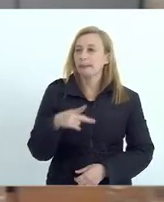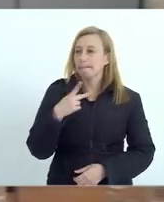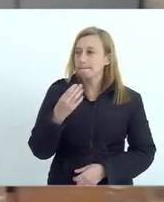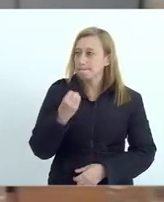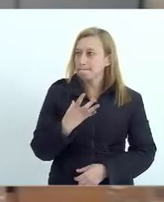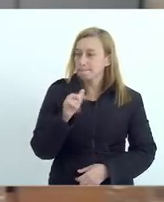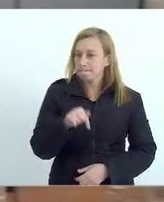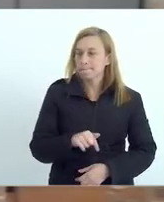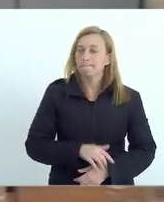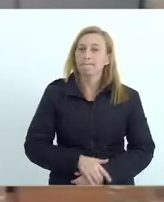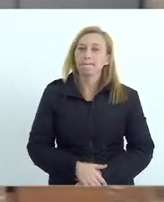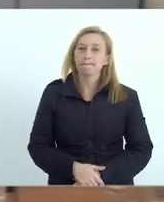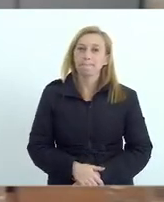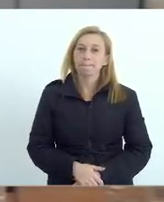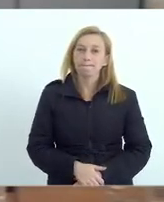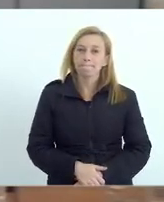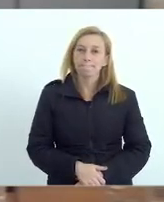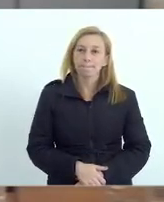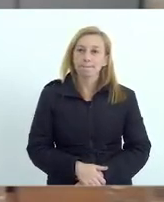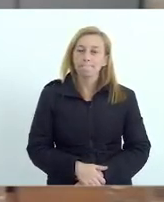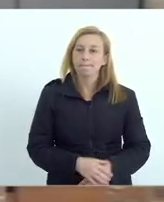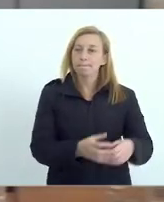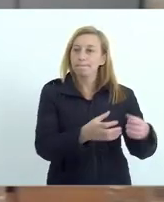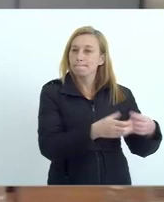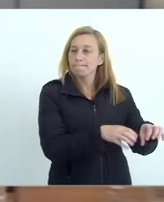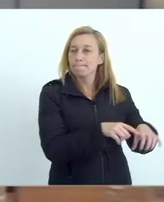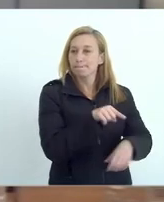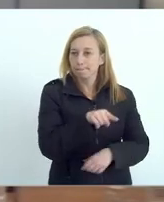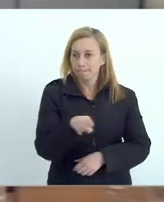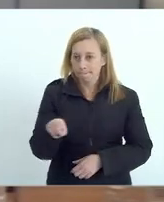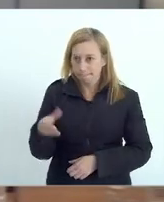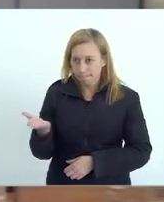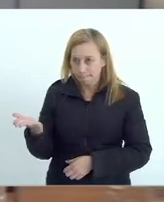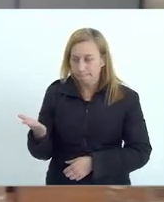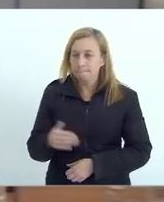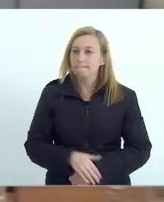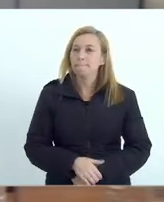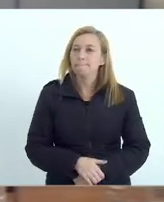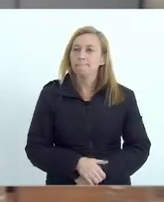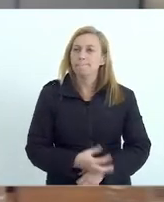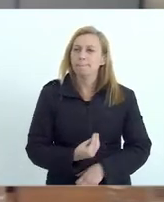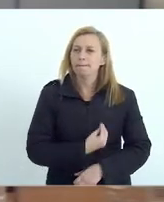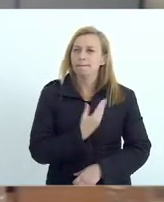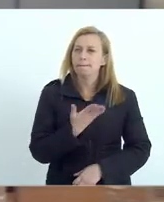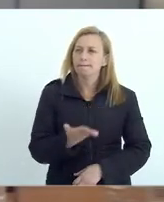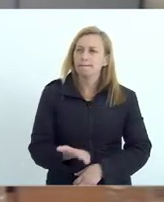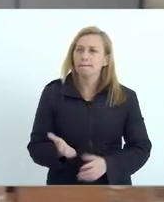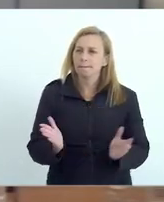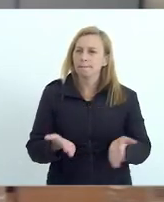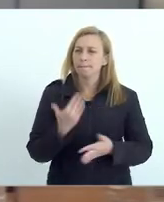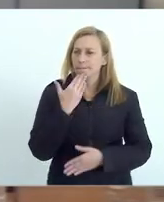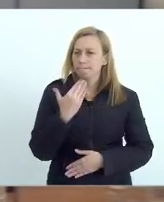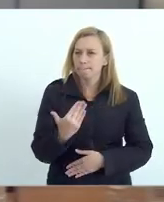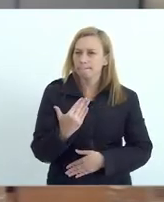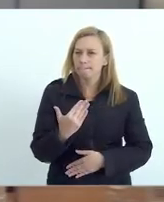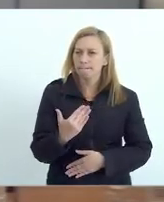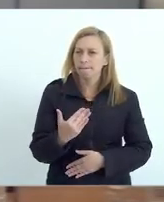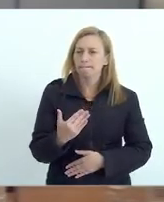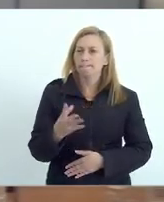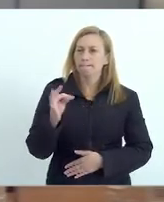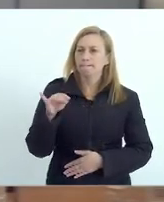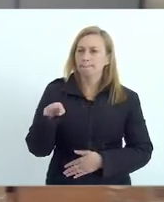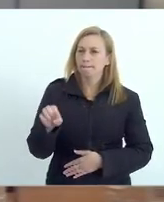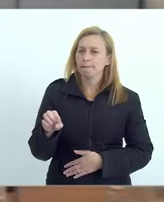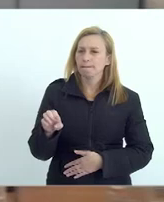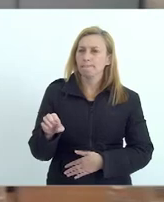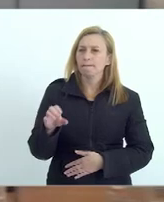bem aqui as os concursados aqui que se fazem presentes eu vou pedir para tenente-coronel